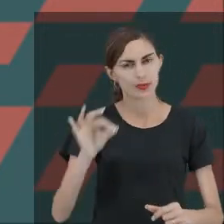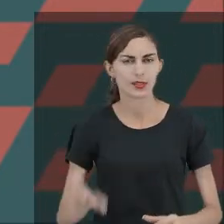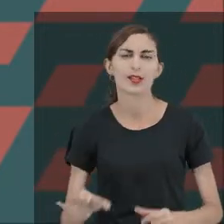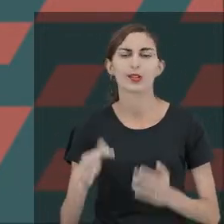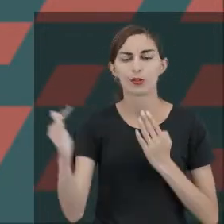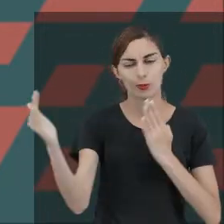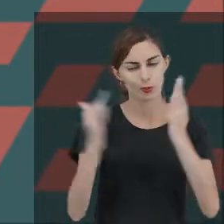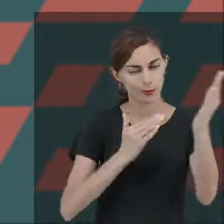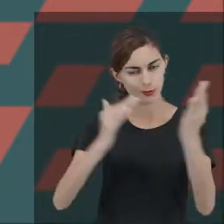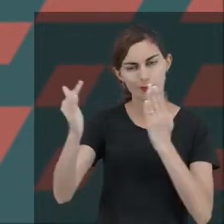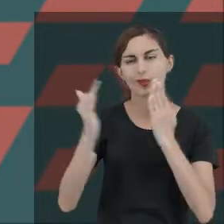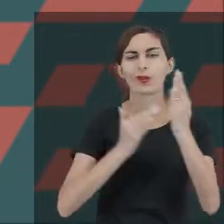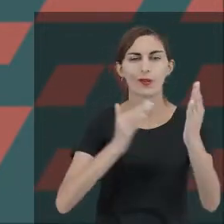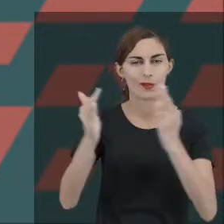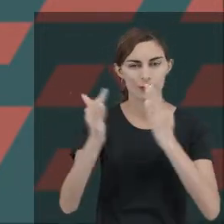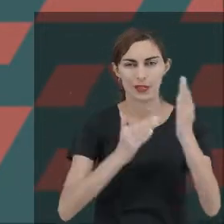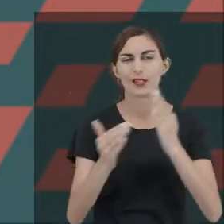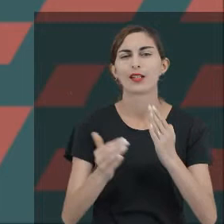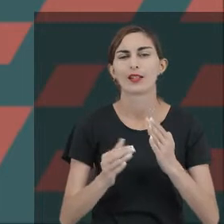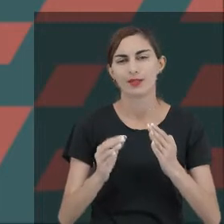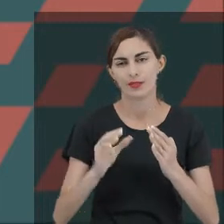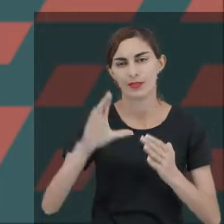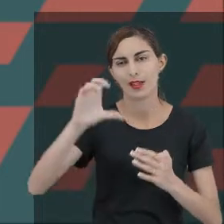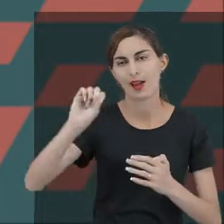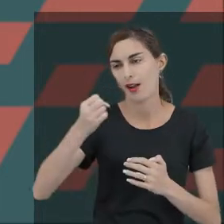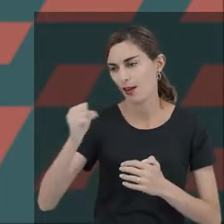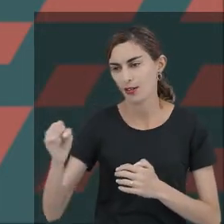começo da epidemia, a quantidade de casos.